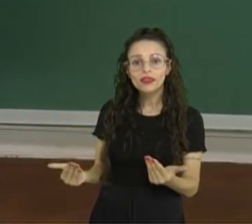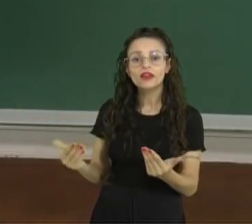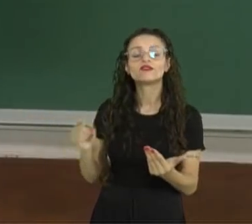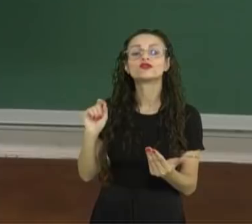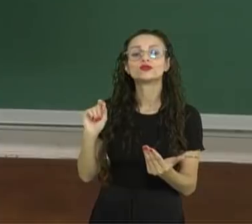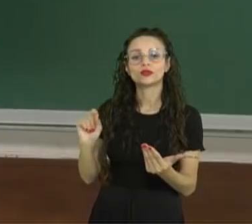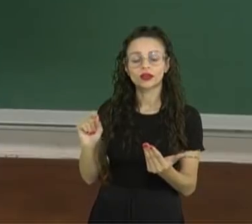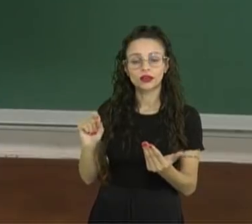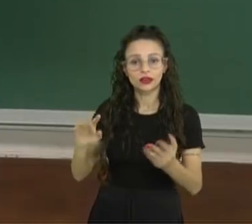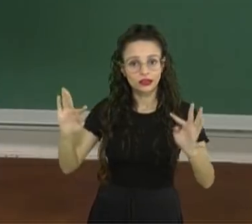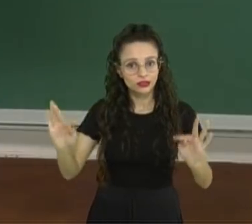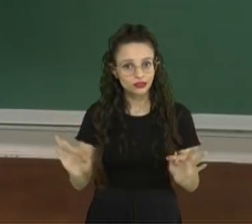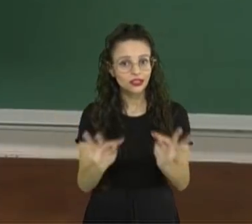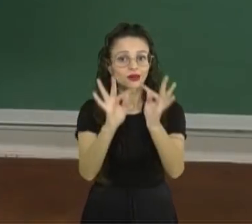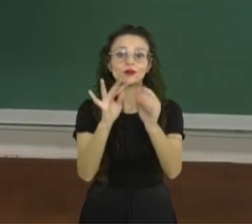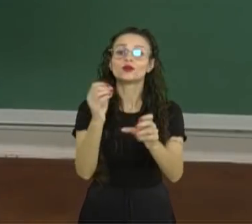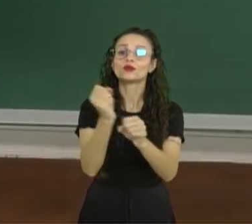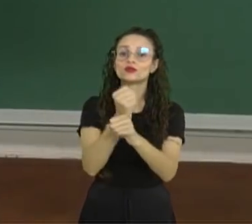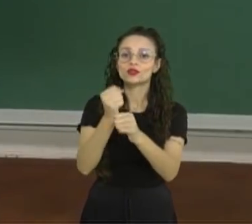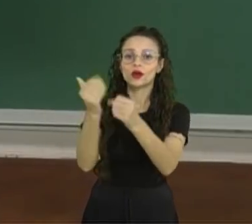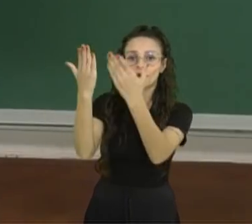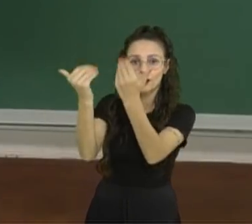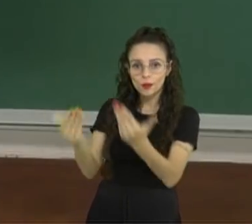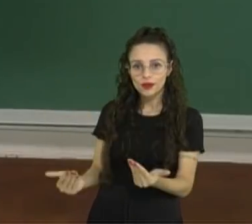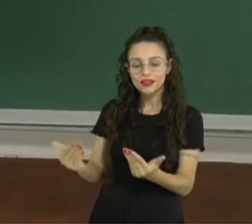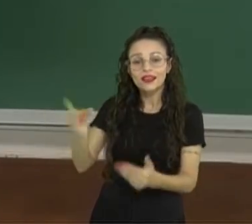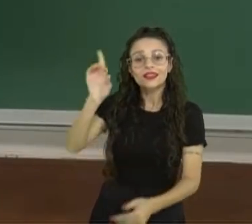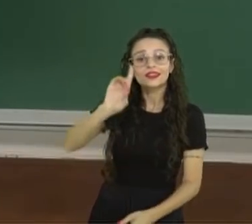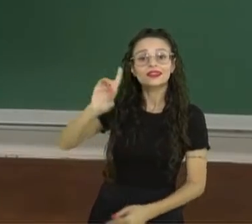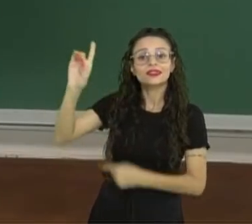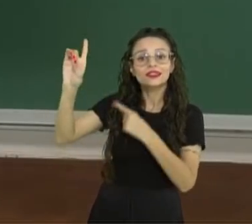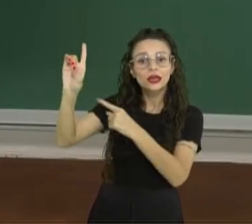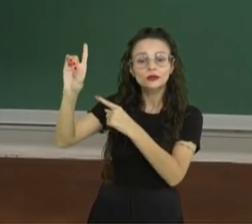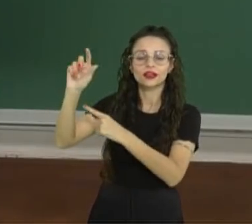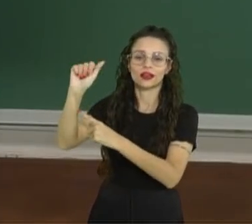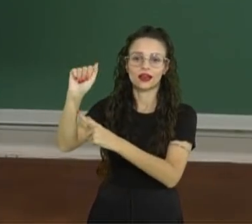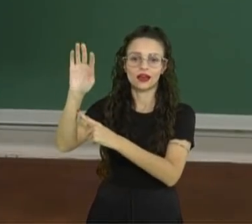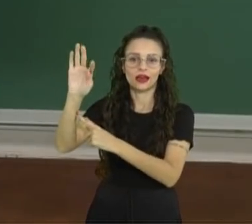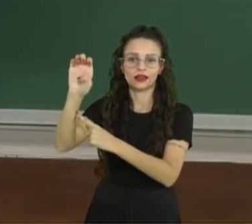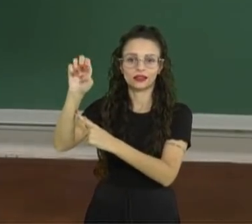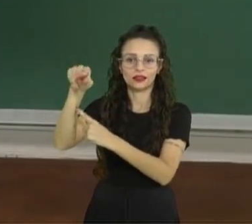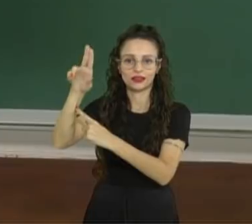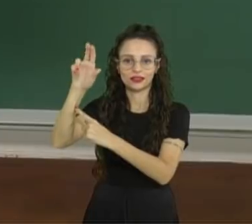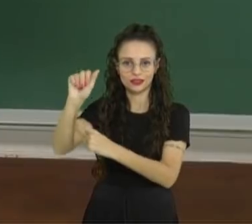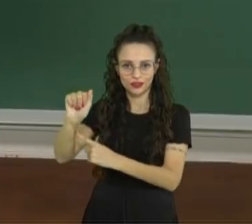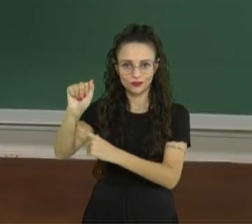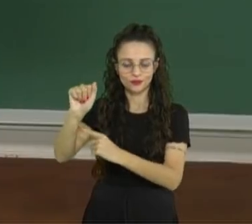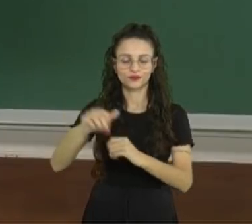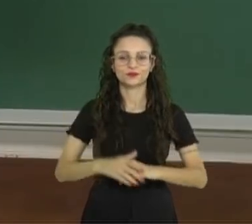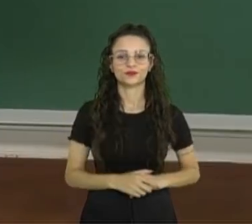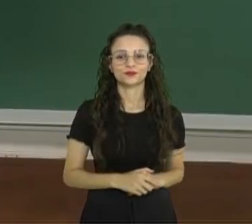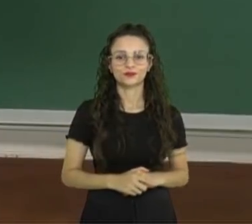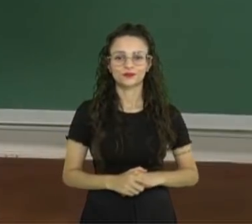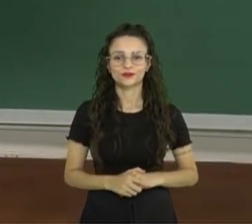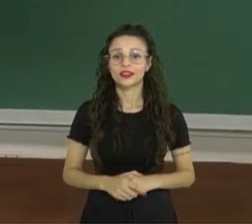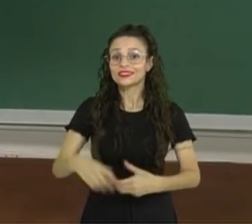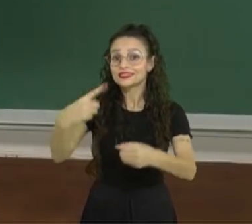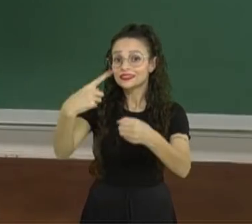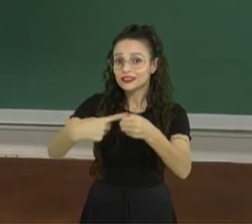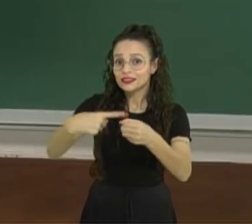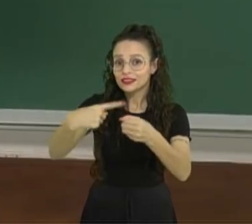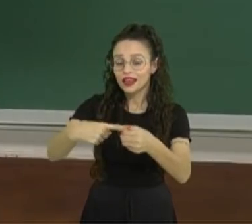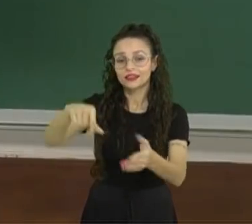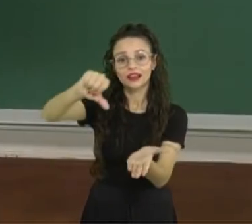o templo construído em homenagem à deusa Atena, aí em homenagem à deusa dela, a deusa Atena. E a